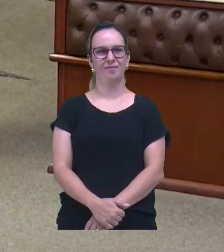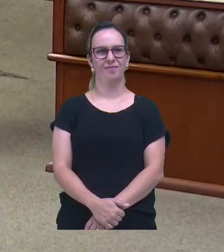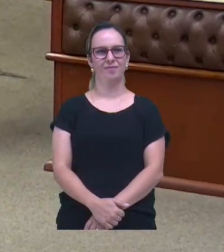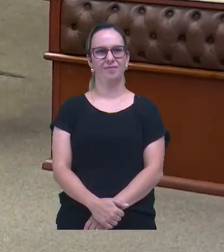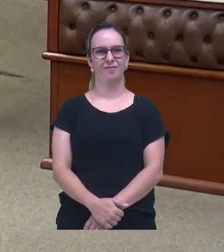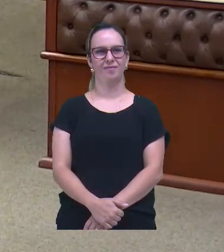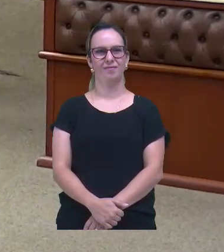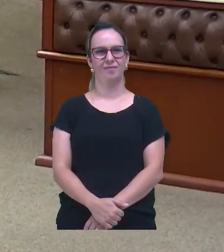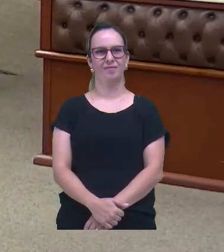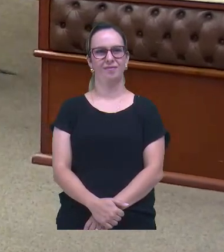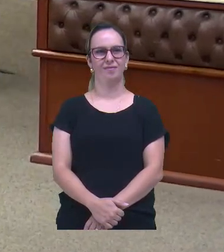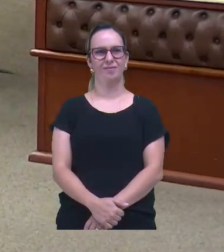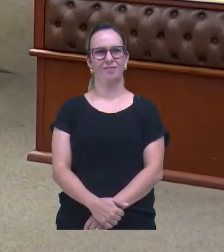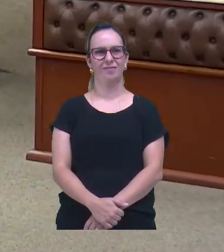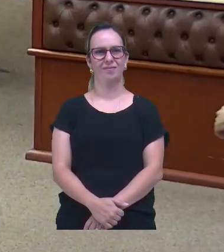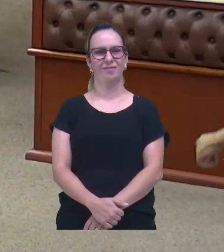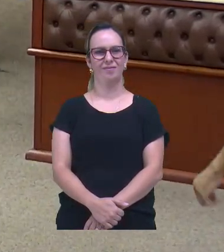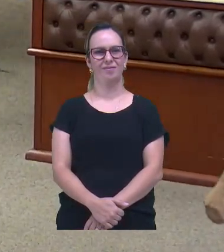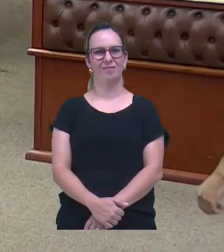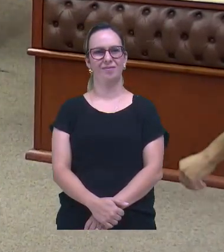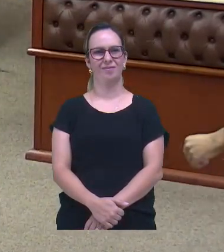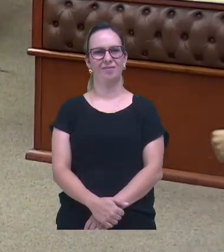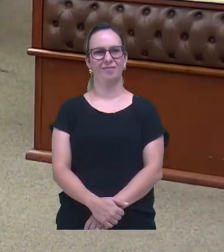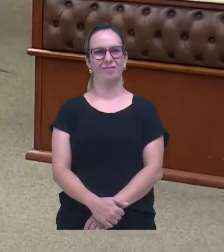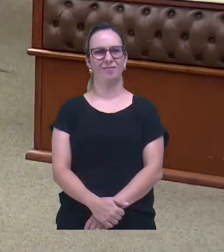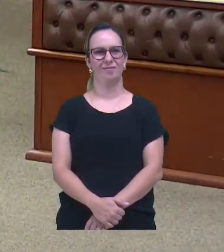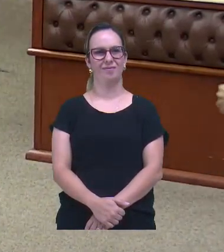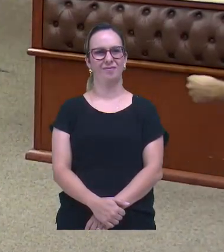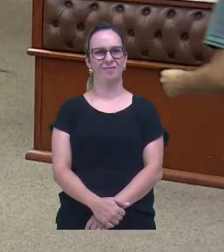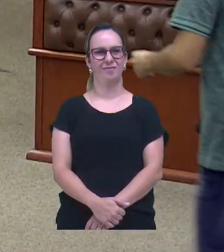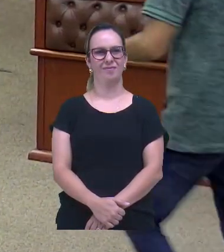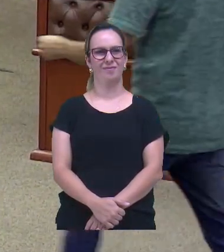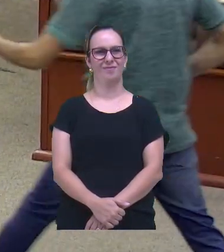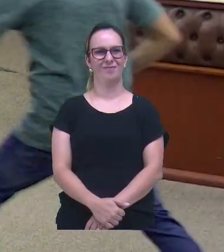Uma foto com os três homenageados, por favor.